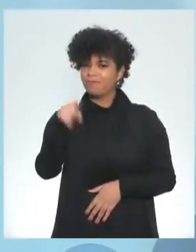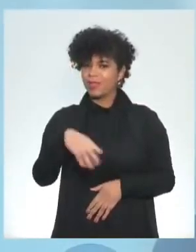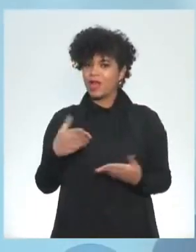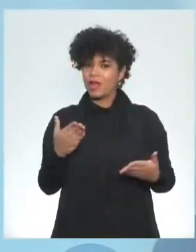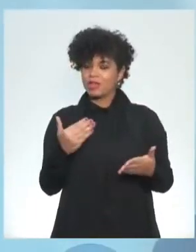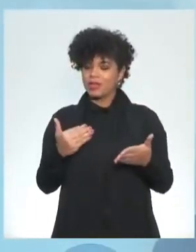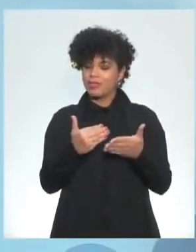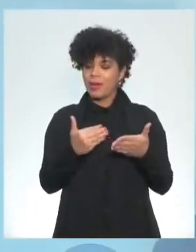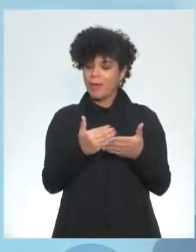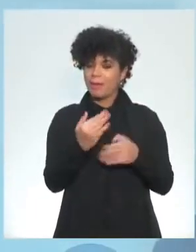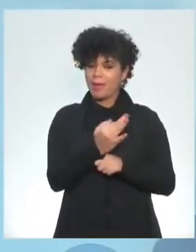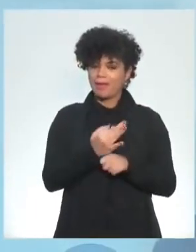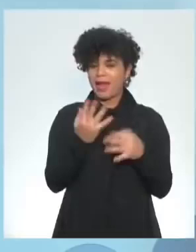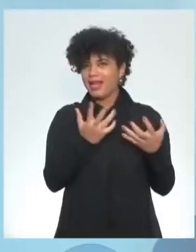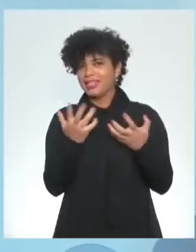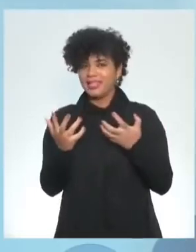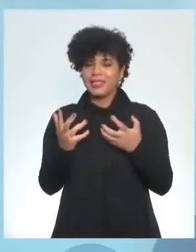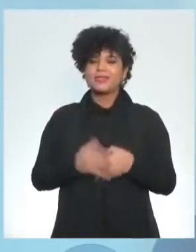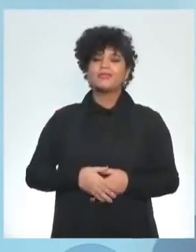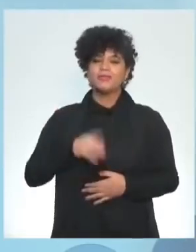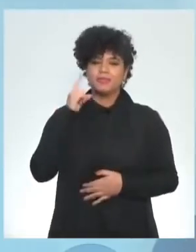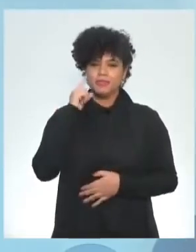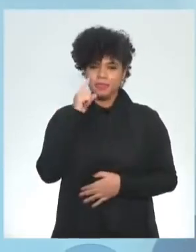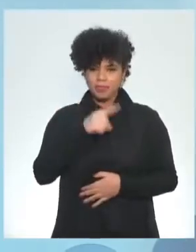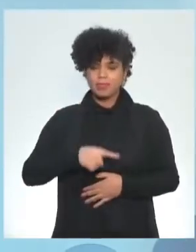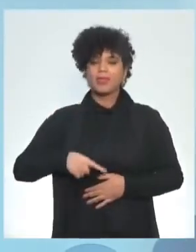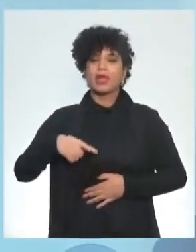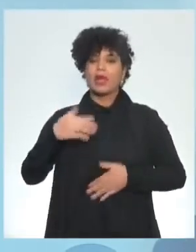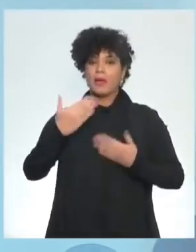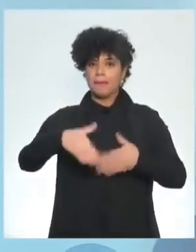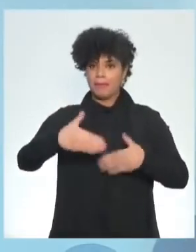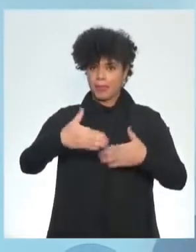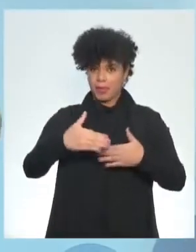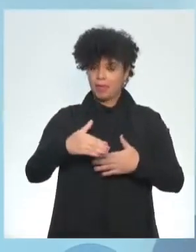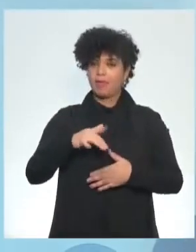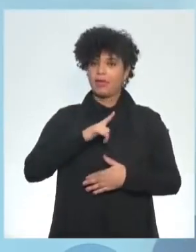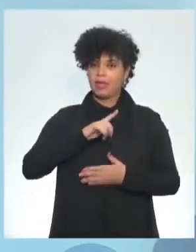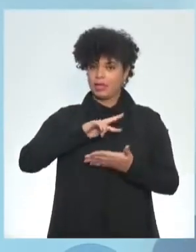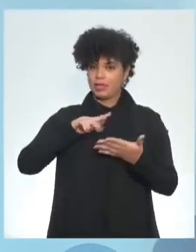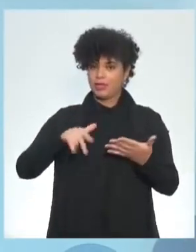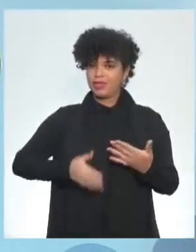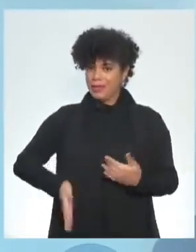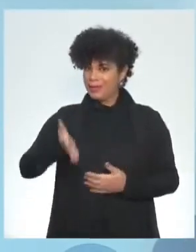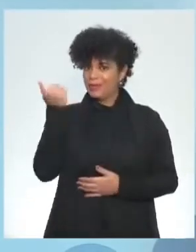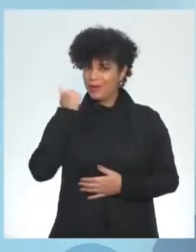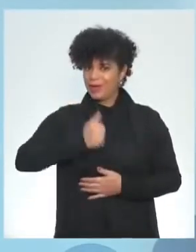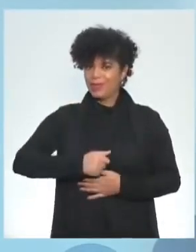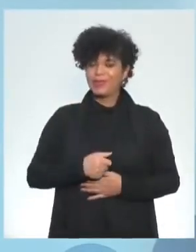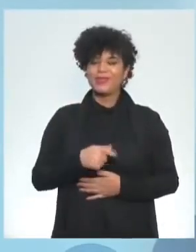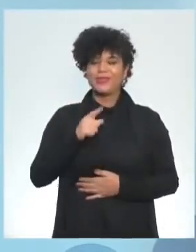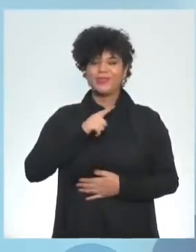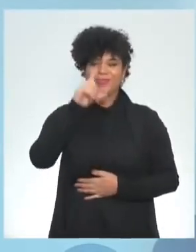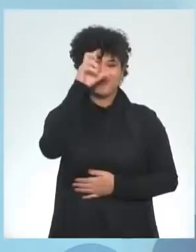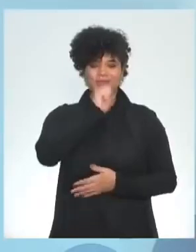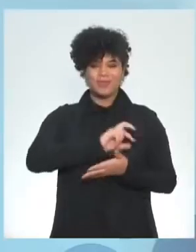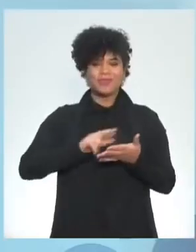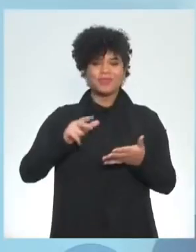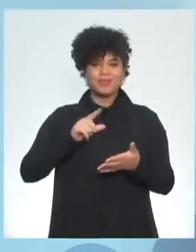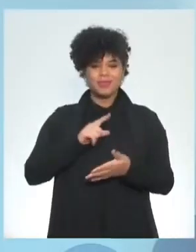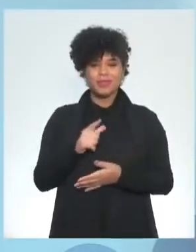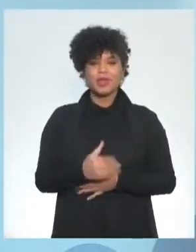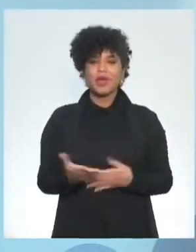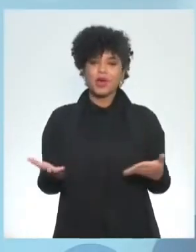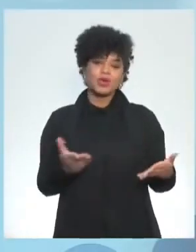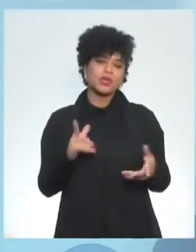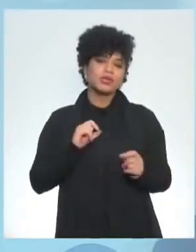gente quer aquele ritmo de férias, vocês têm exames externos aí para fazer. Mas vamos lá, estudante, ó, muita coisa ainda para estudar. E hoje, né, já que